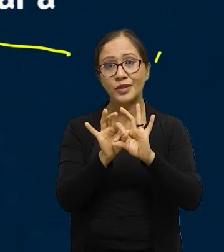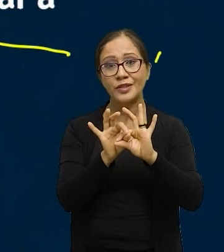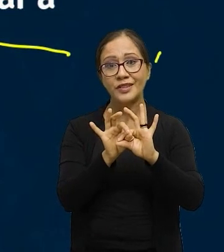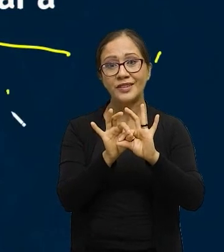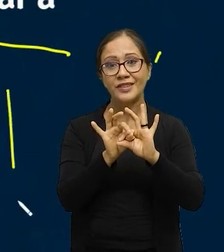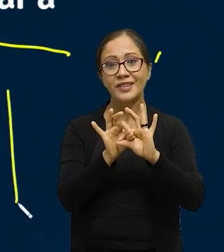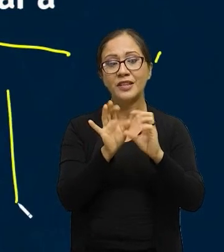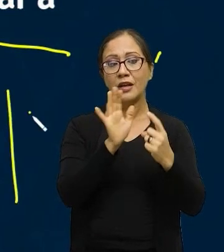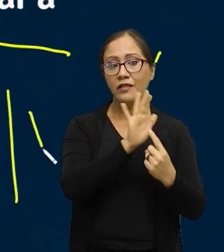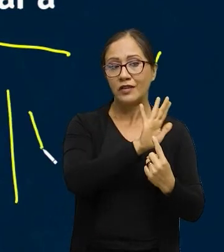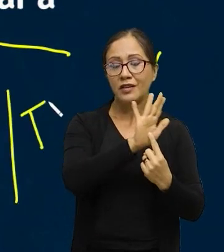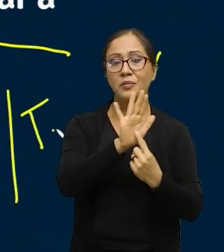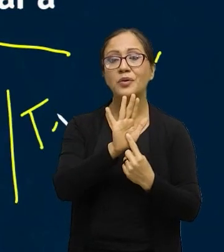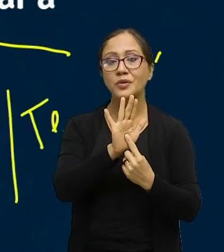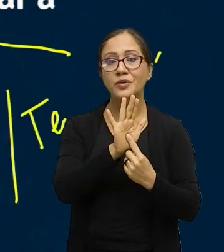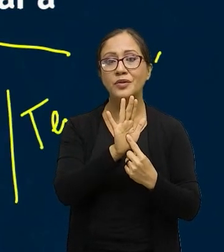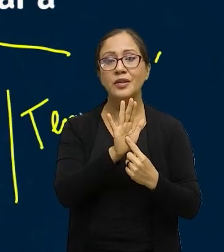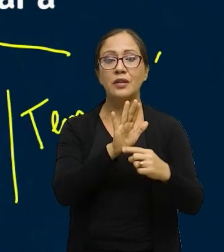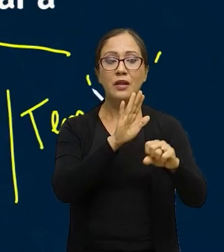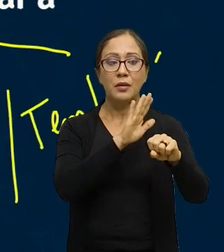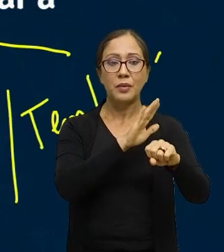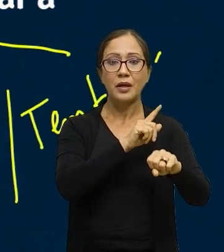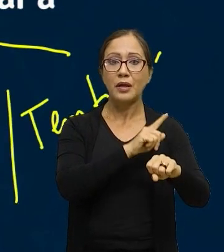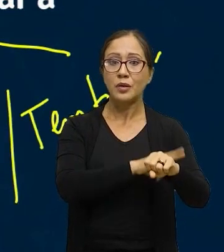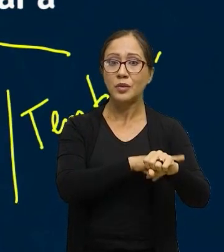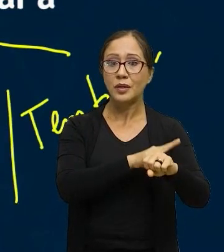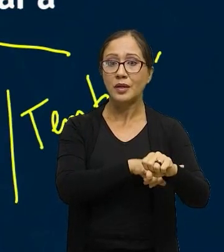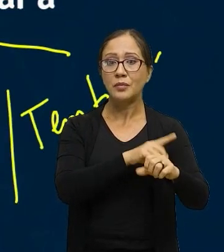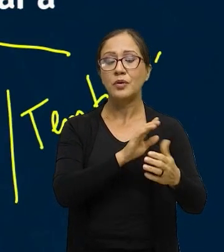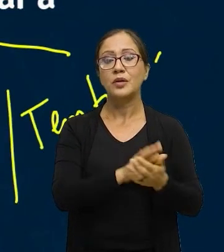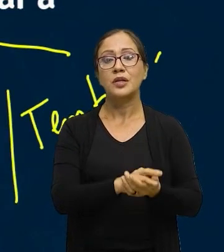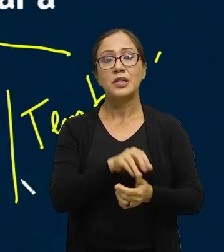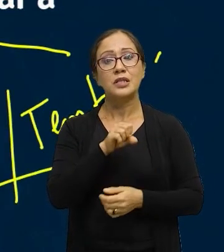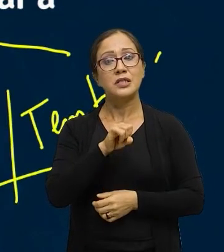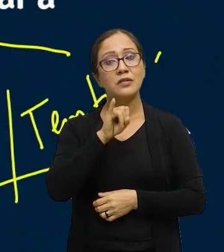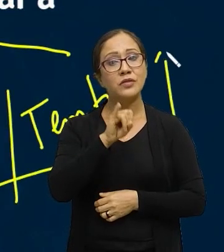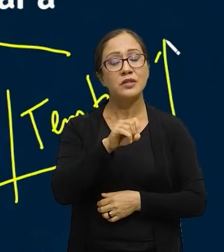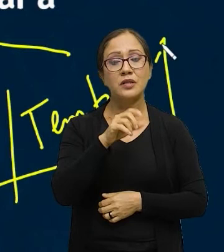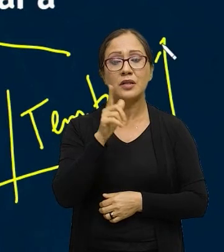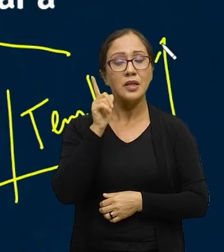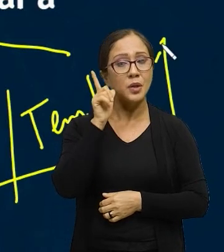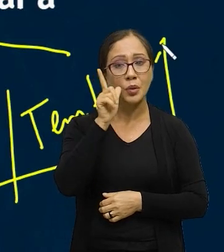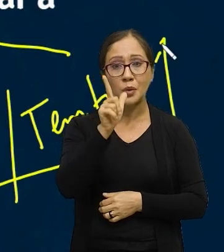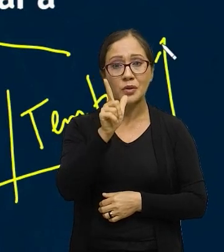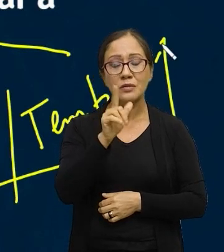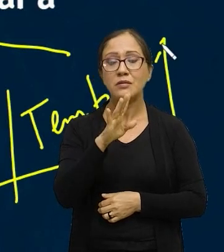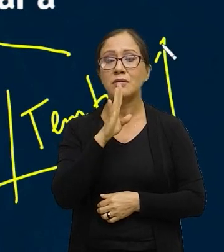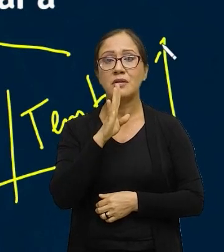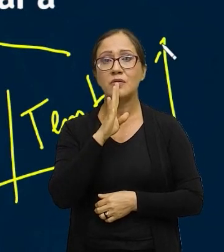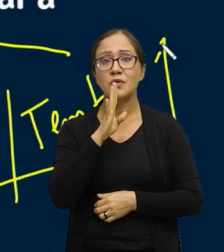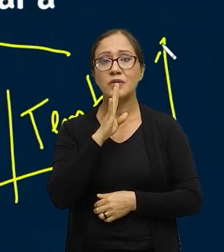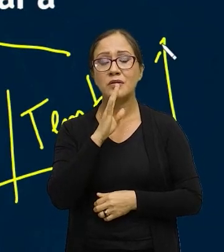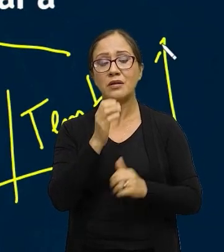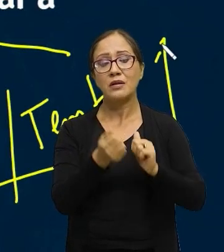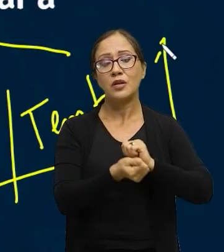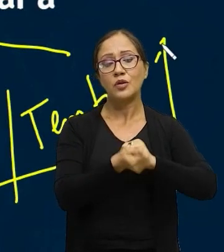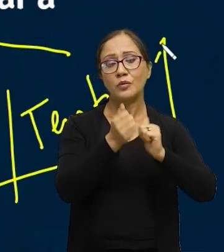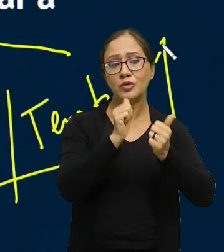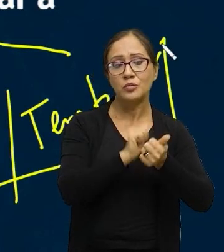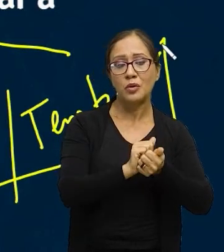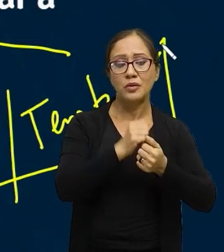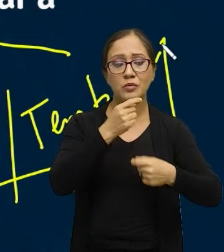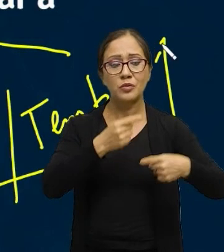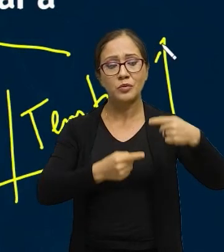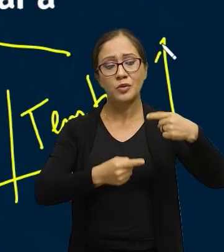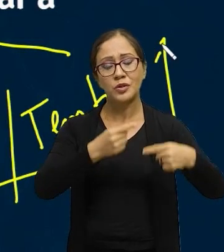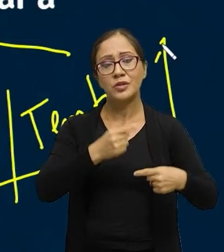vai ser aplicada e com o tempo. Porque se você não conseguir, não ter esse conhecimento sobre esporte, sobre a